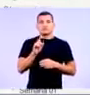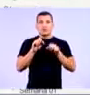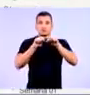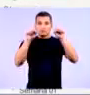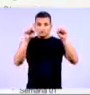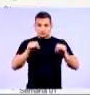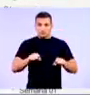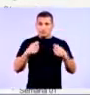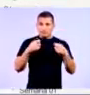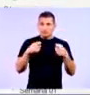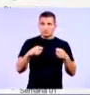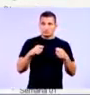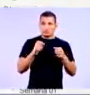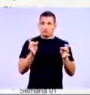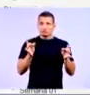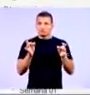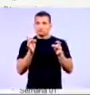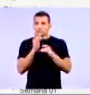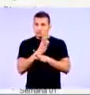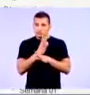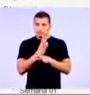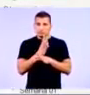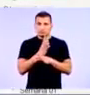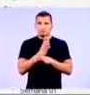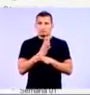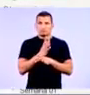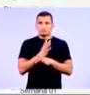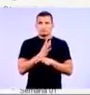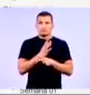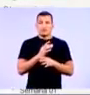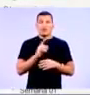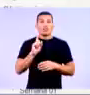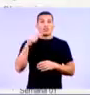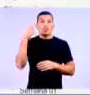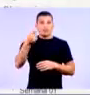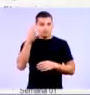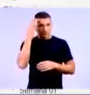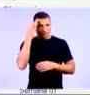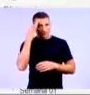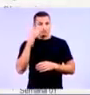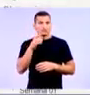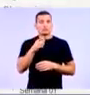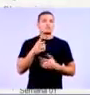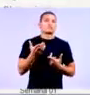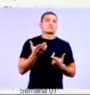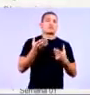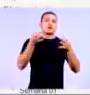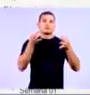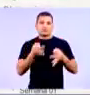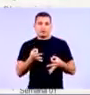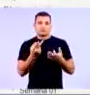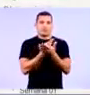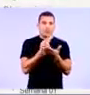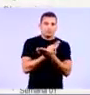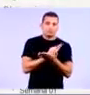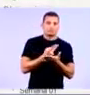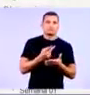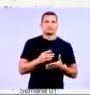fechar, né? E aí você vai saber quais você acertou, quais você errou, vai ter o feedback do questionário